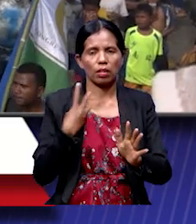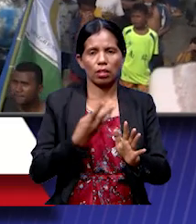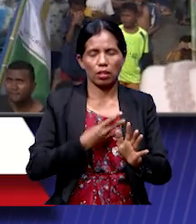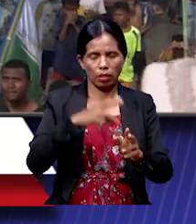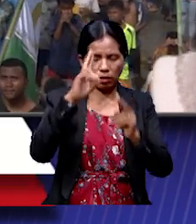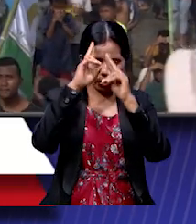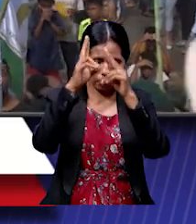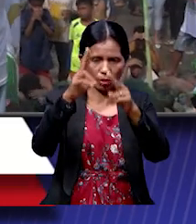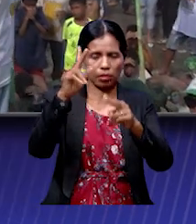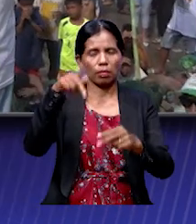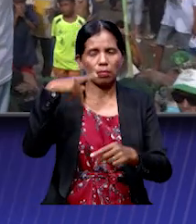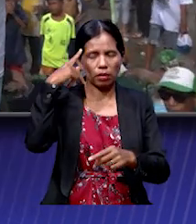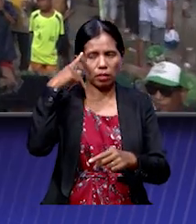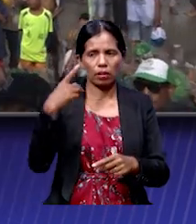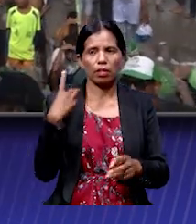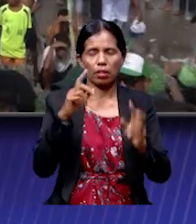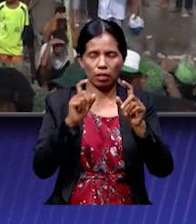política. Tenha retudo